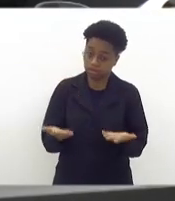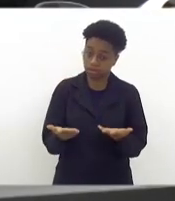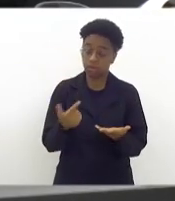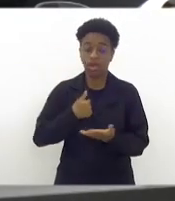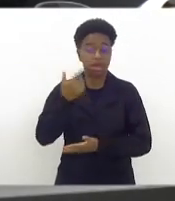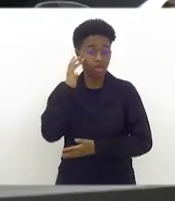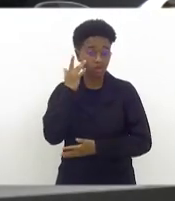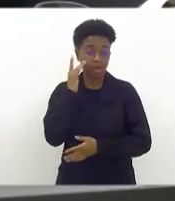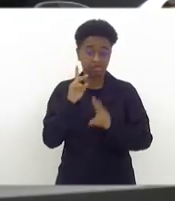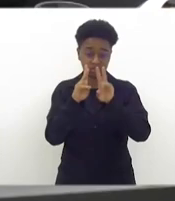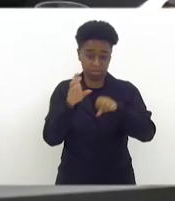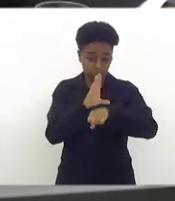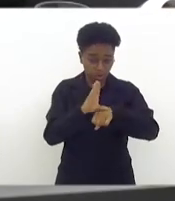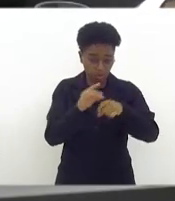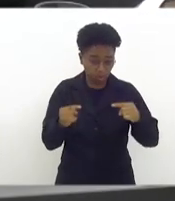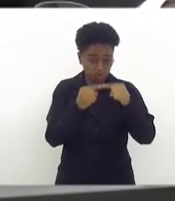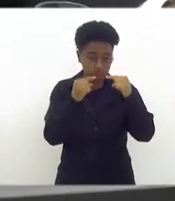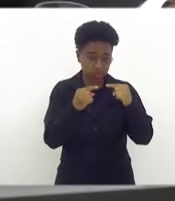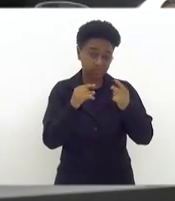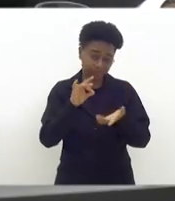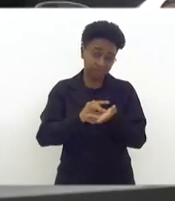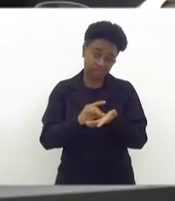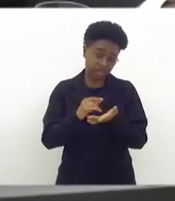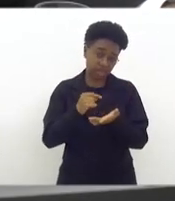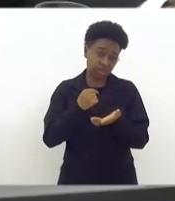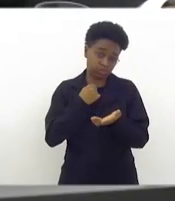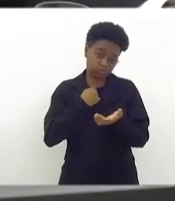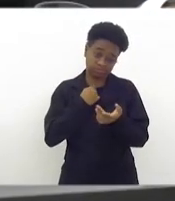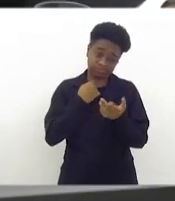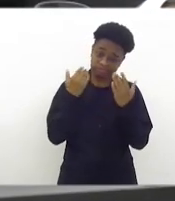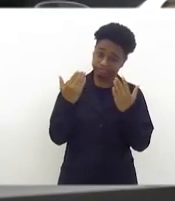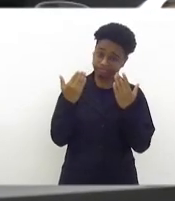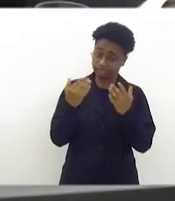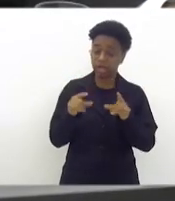acho que a constitucionalidade é altamente duvidosa. E depois,